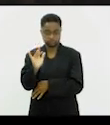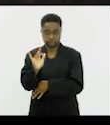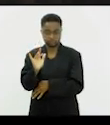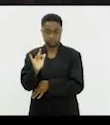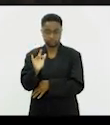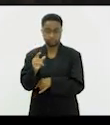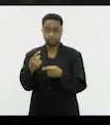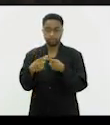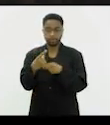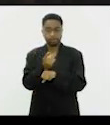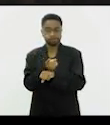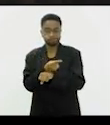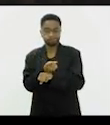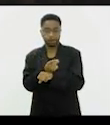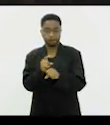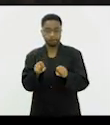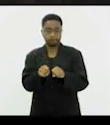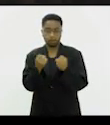uma bússola quebrada,